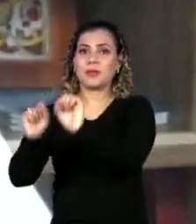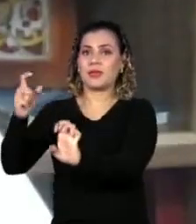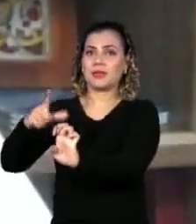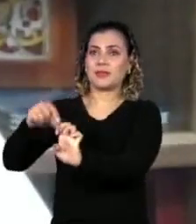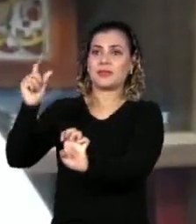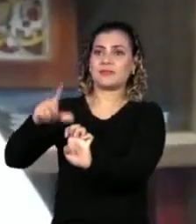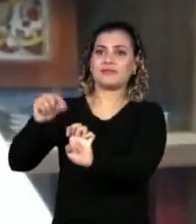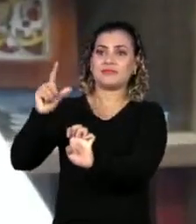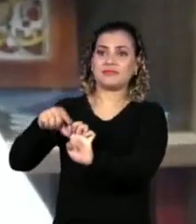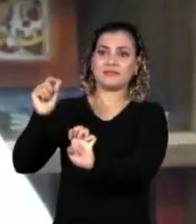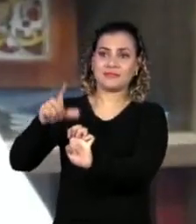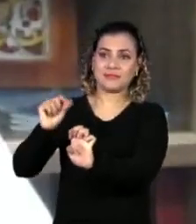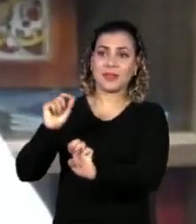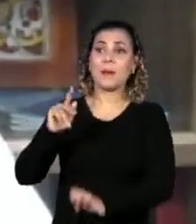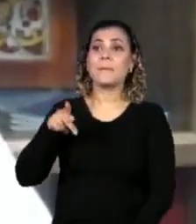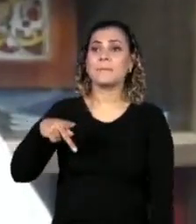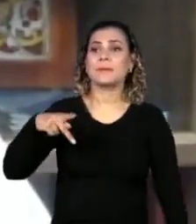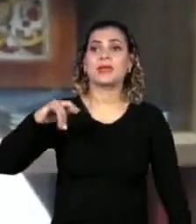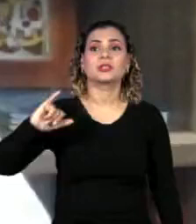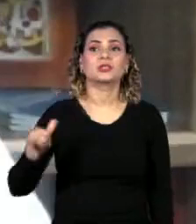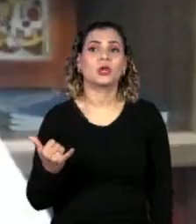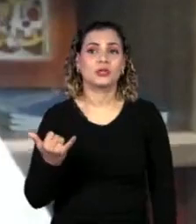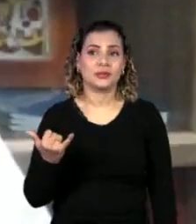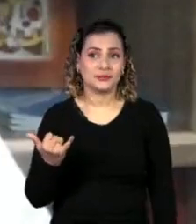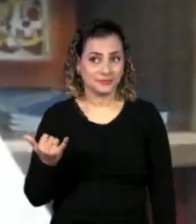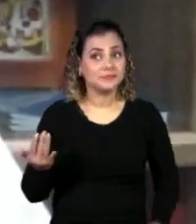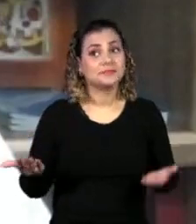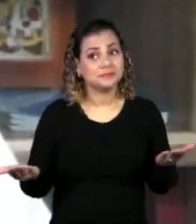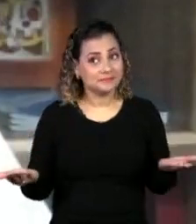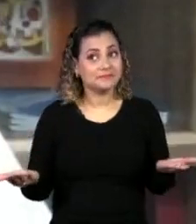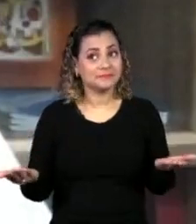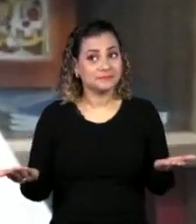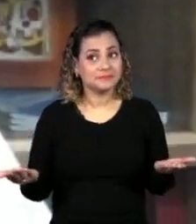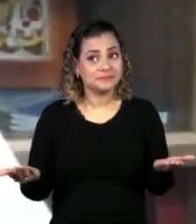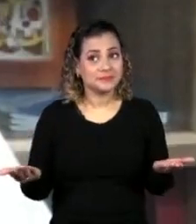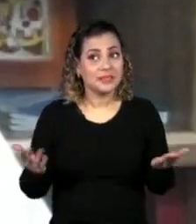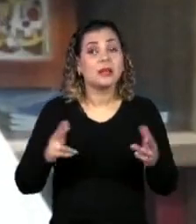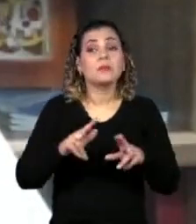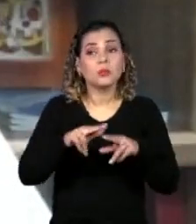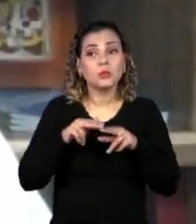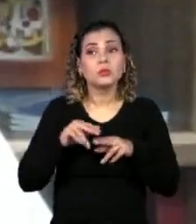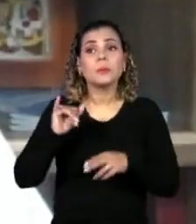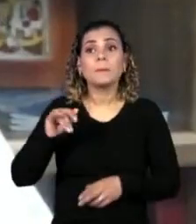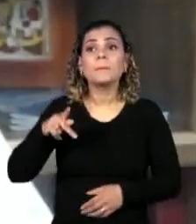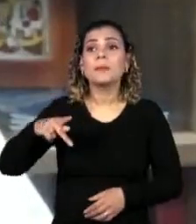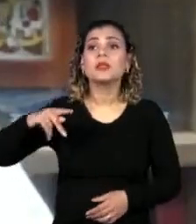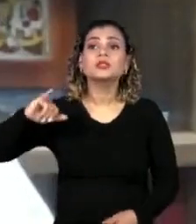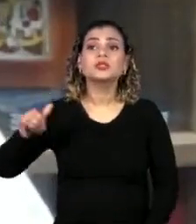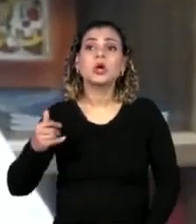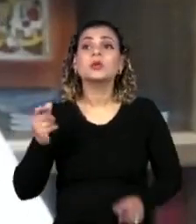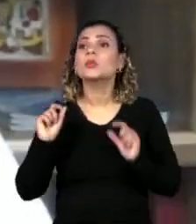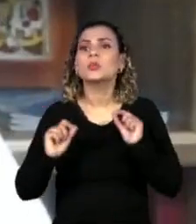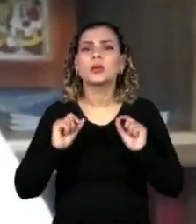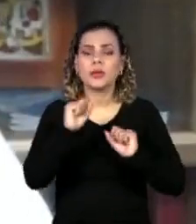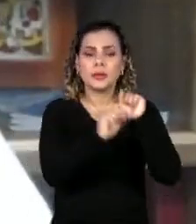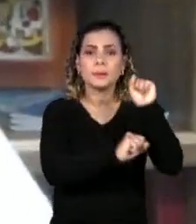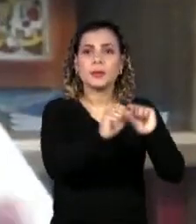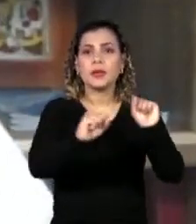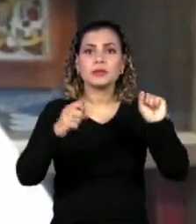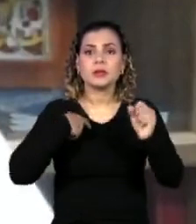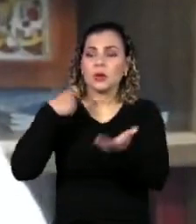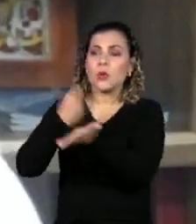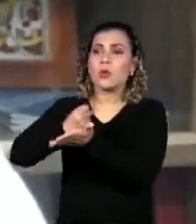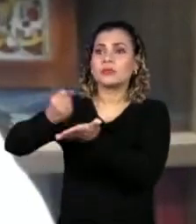O famoso fenômeno dos PJs, né? Das pessoas jurídicas, posto que muitas empresas hoje empregam,